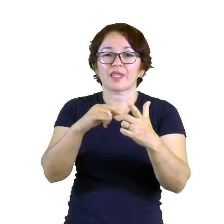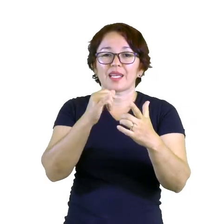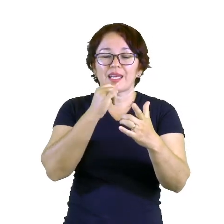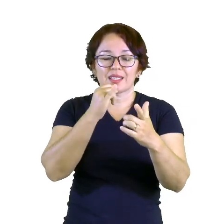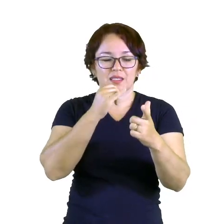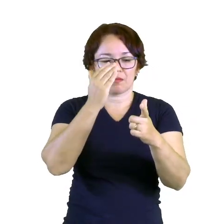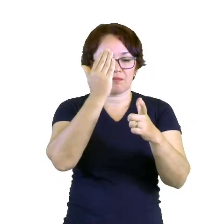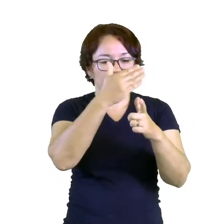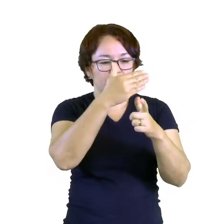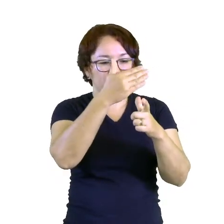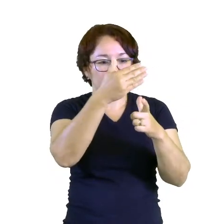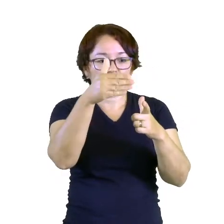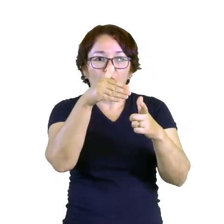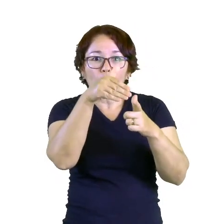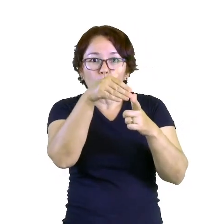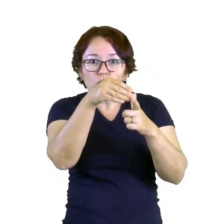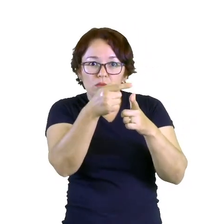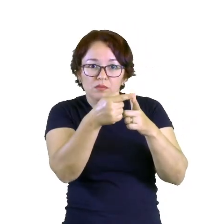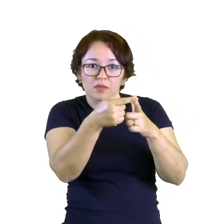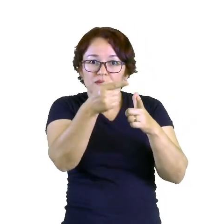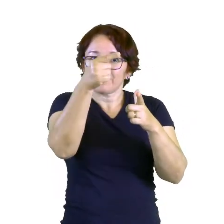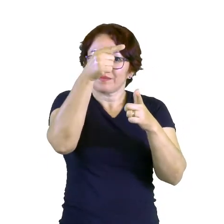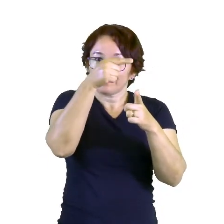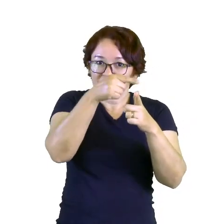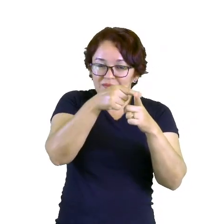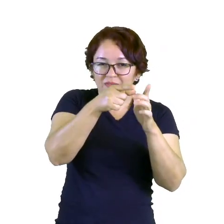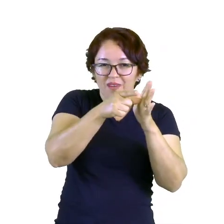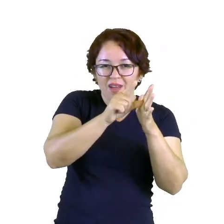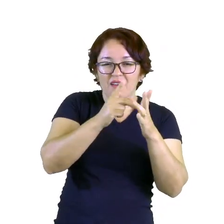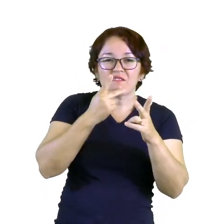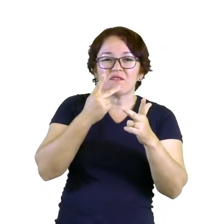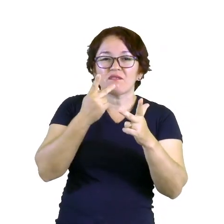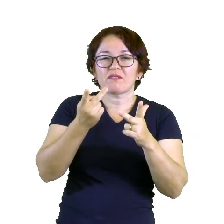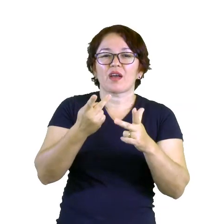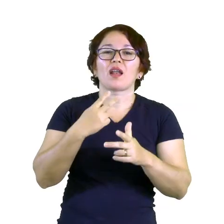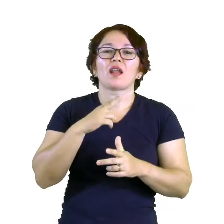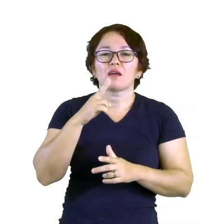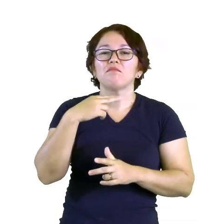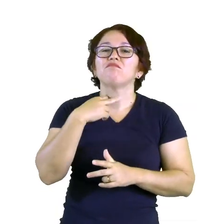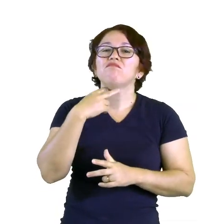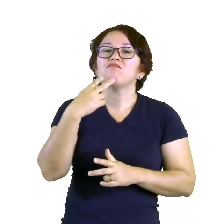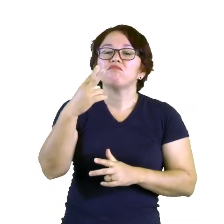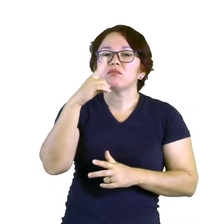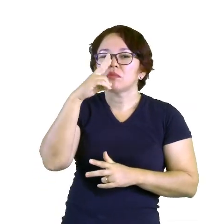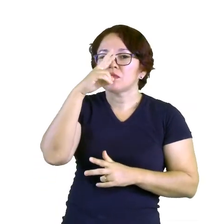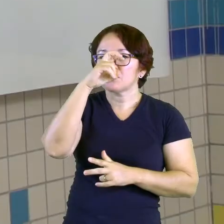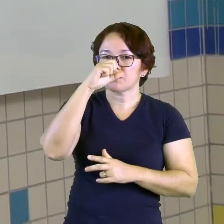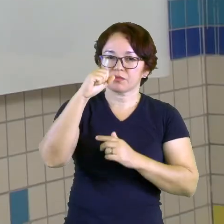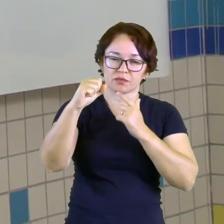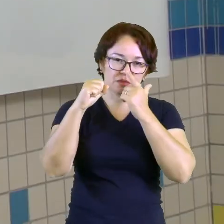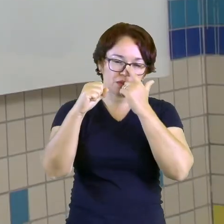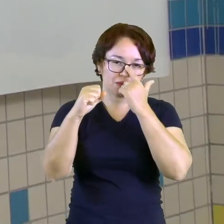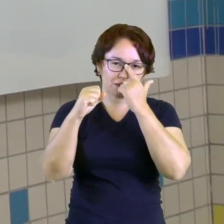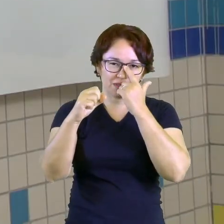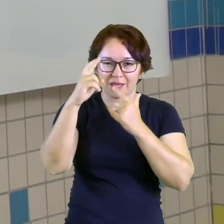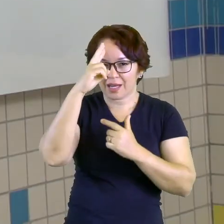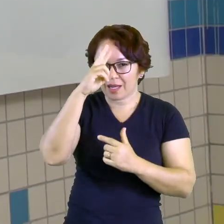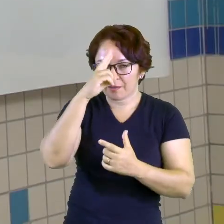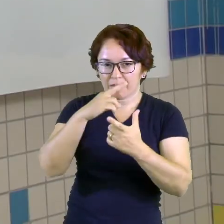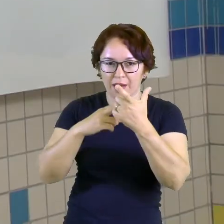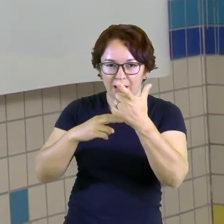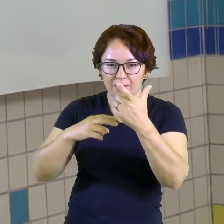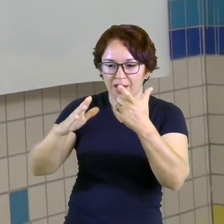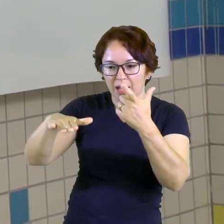sílaba é aquela sílaba mais forte, que você pronuncia com mais intensidade. Lembra da palavra